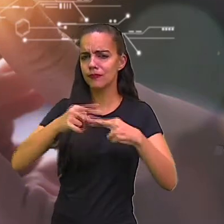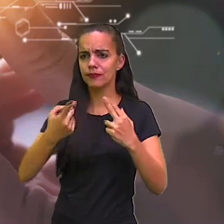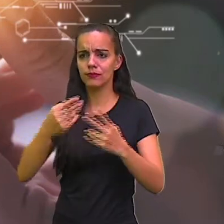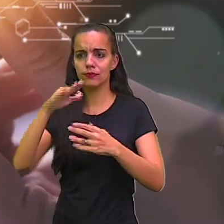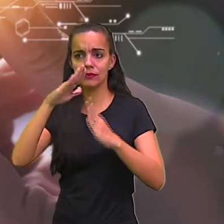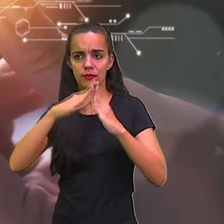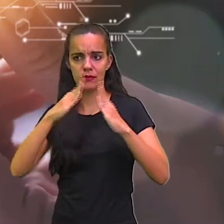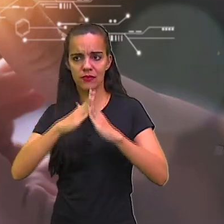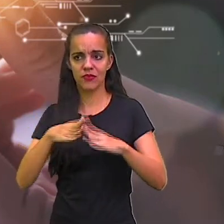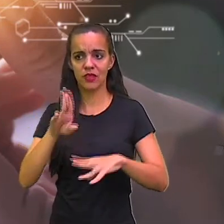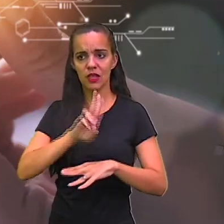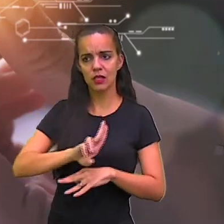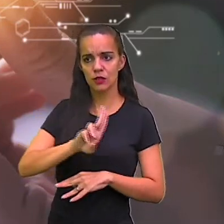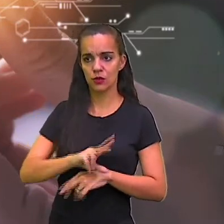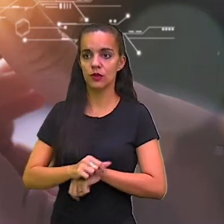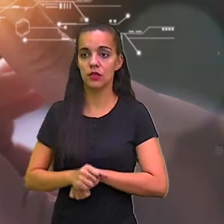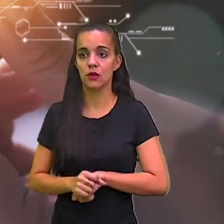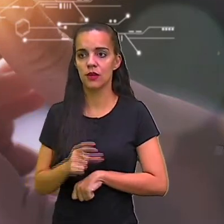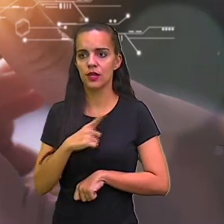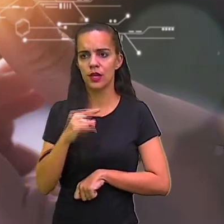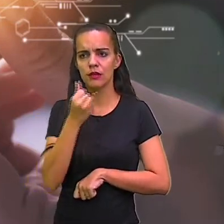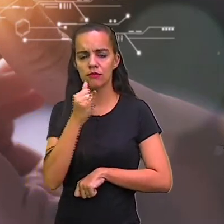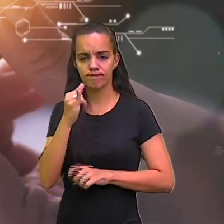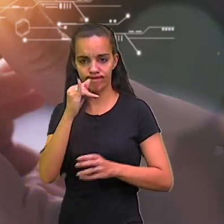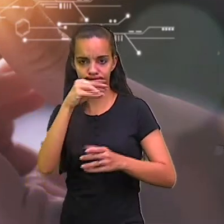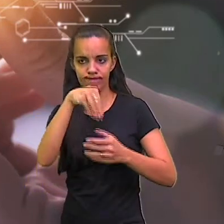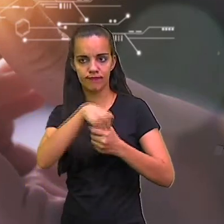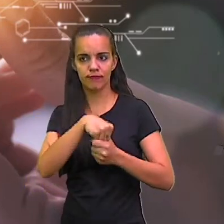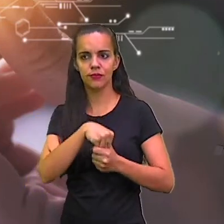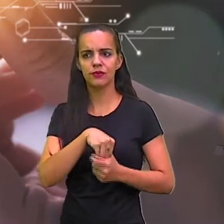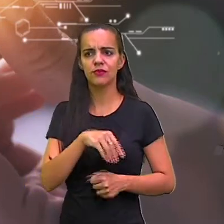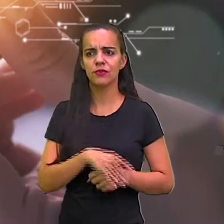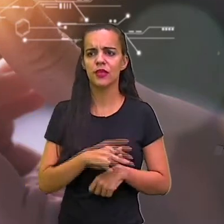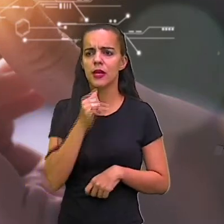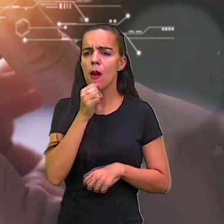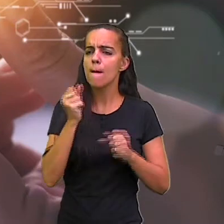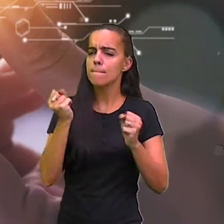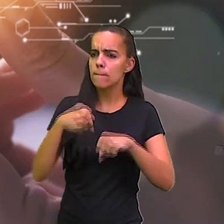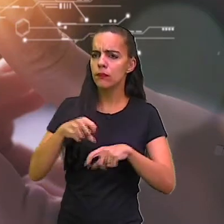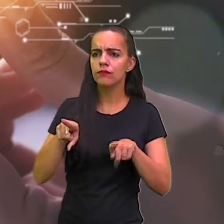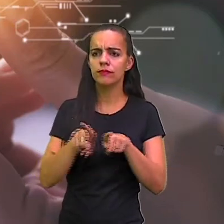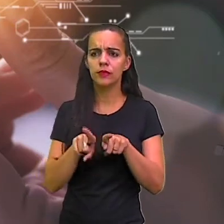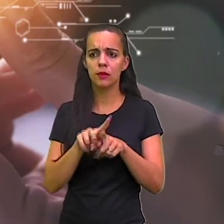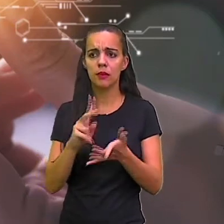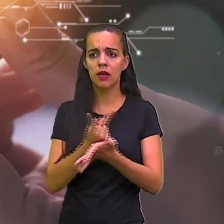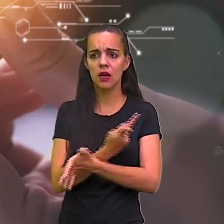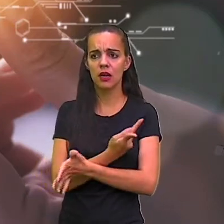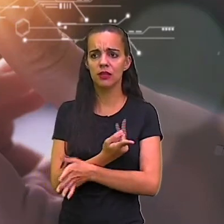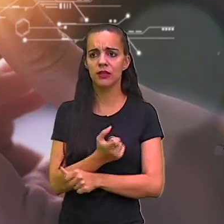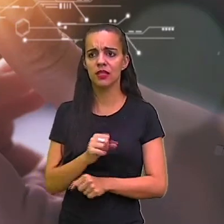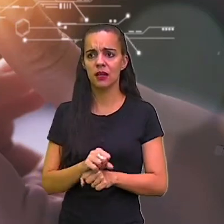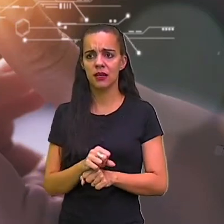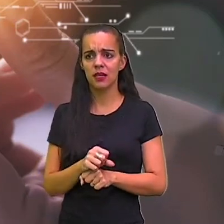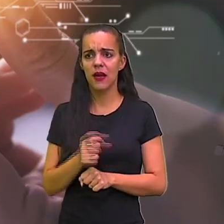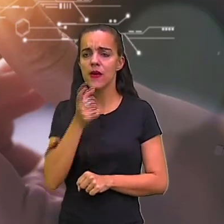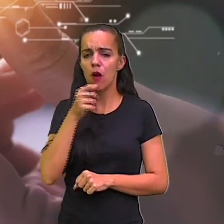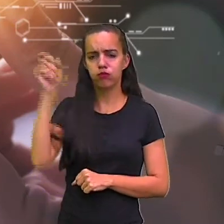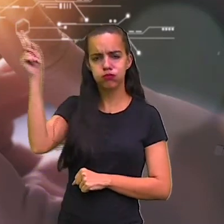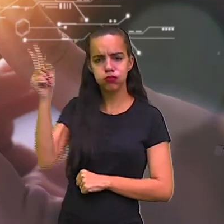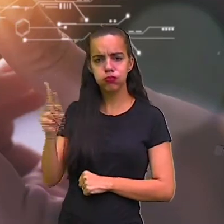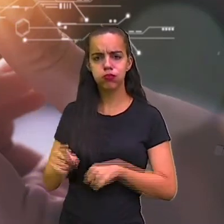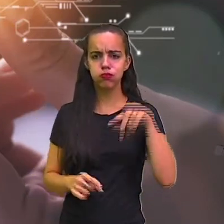o caminho a energia está sujeita a interrupções que pode acontecer dados a raios